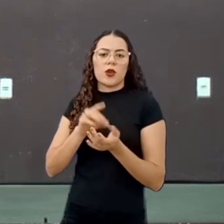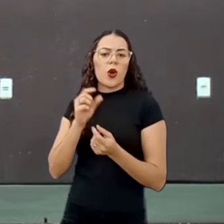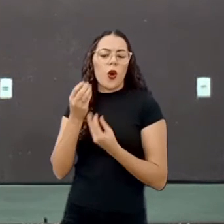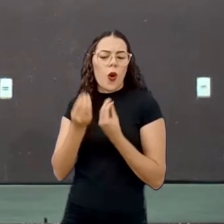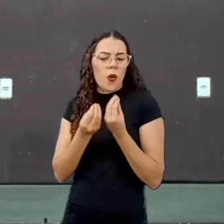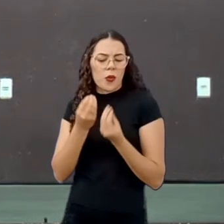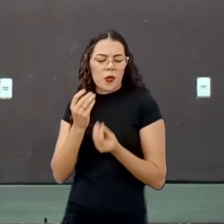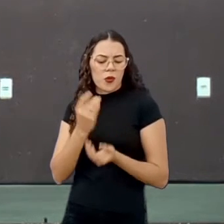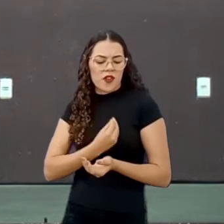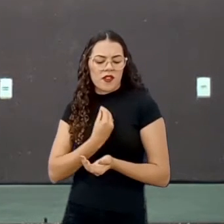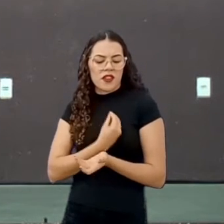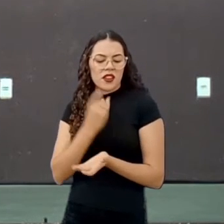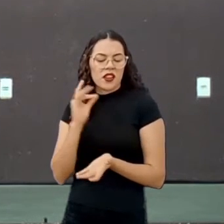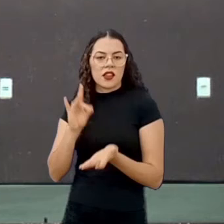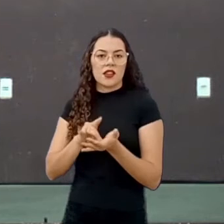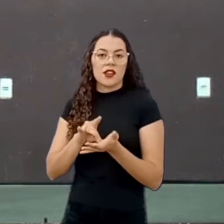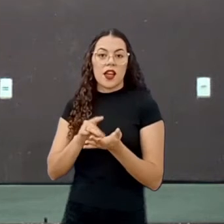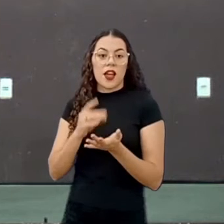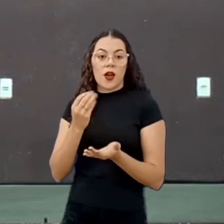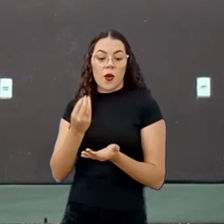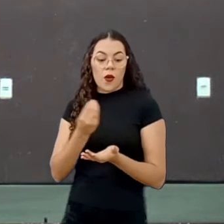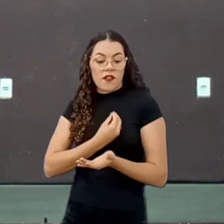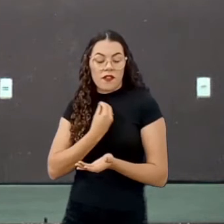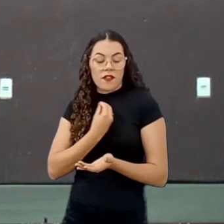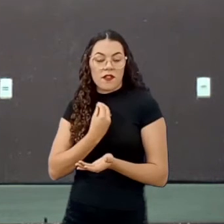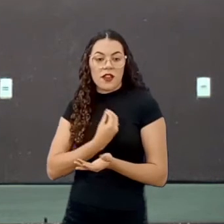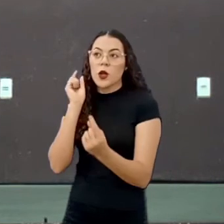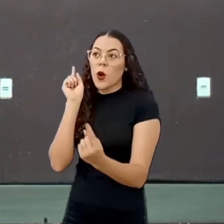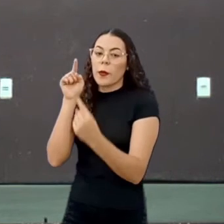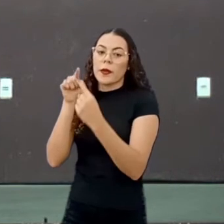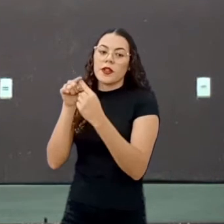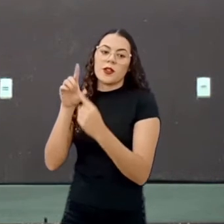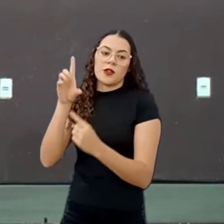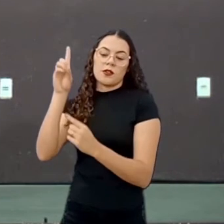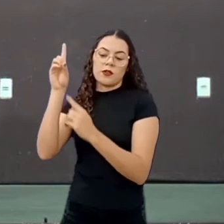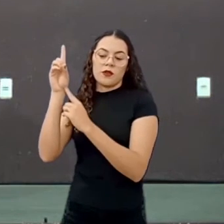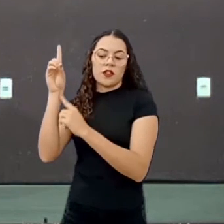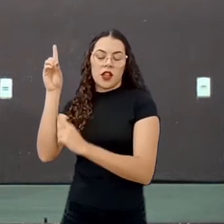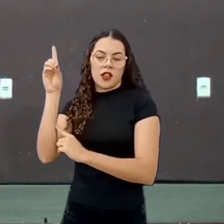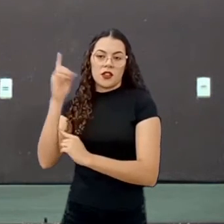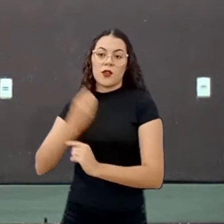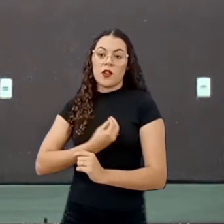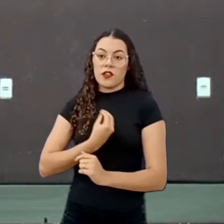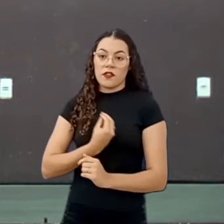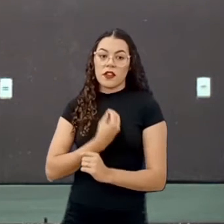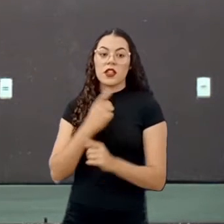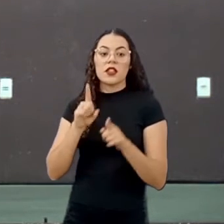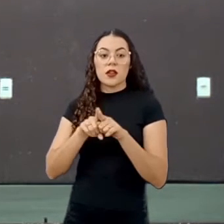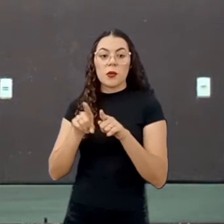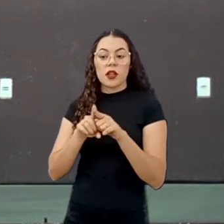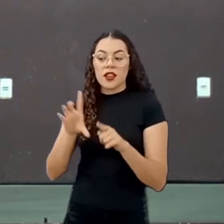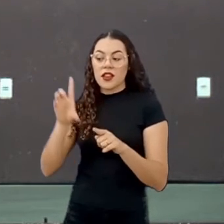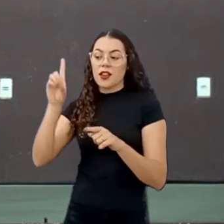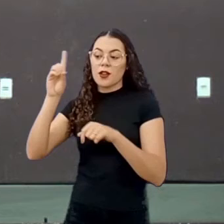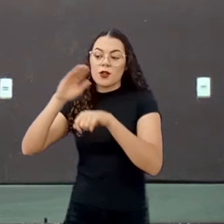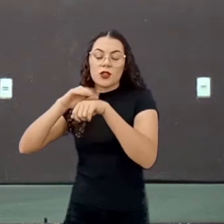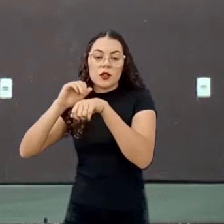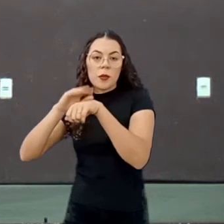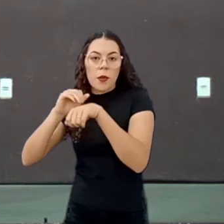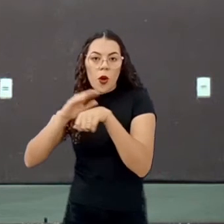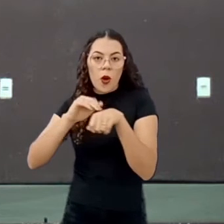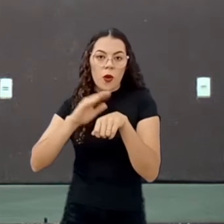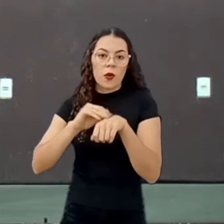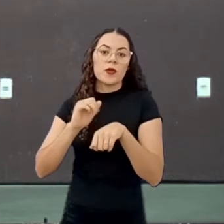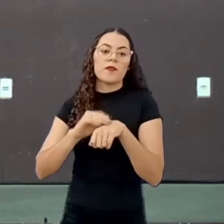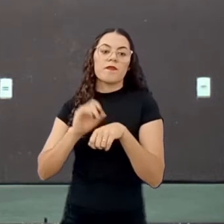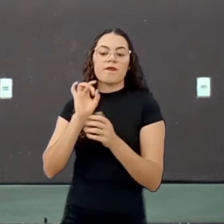Uma vida adequada ao Senhor, uma vida compatível com o Senhor, uma vida compatível com o chamado que Deus estava fazendo